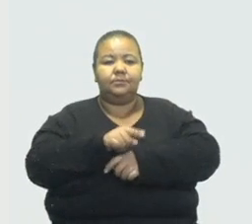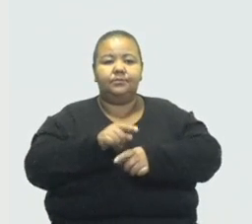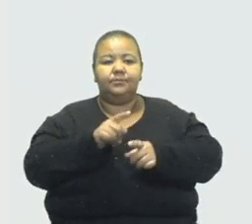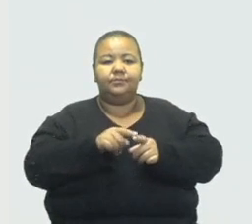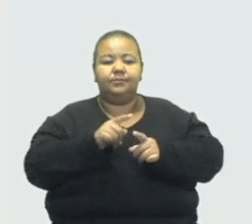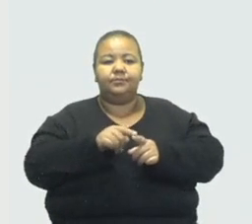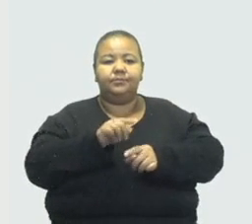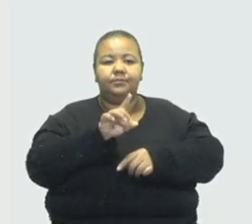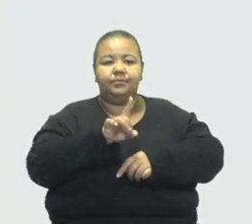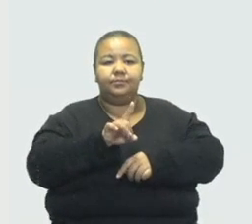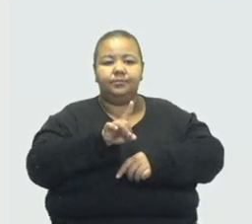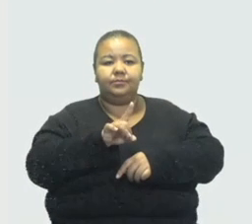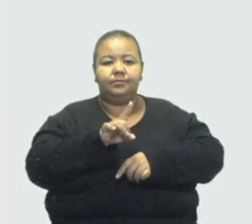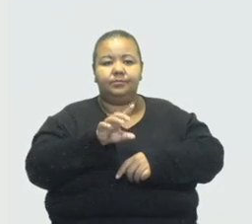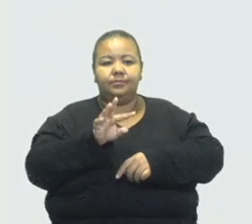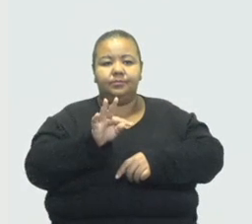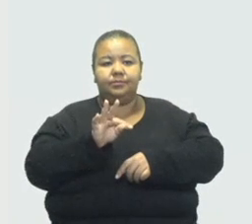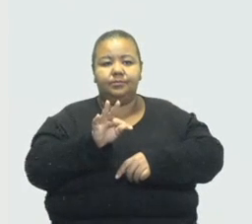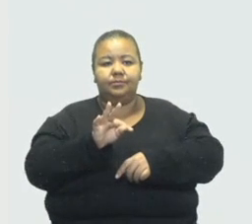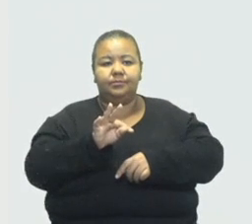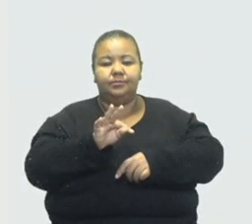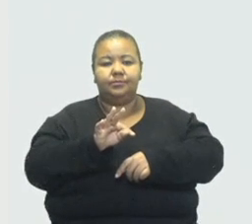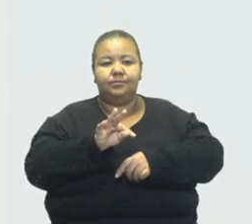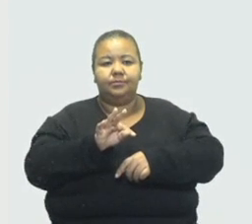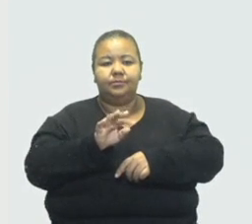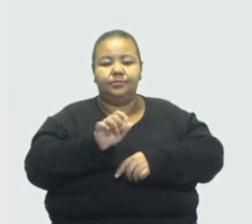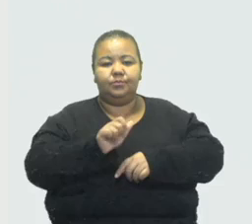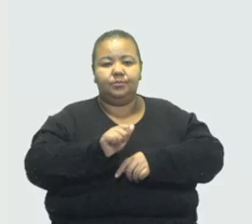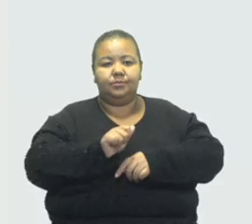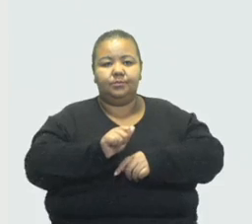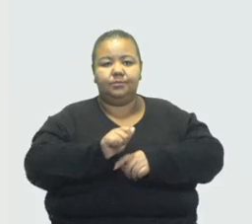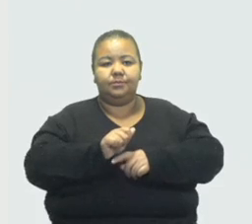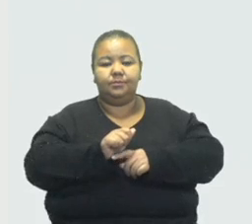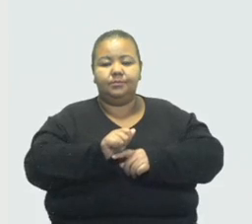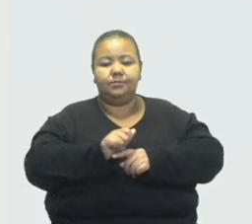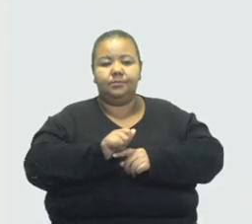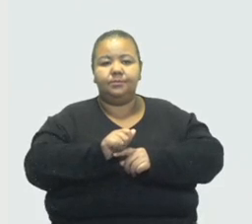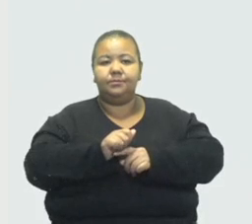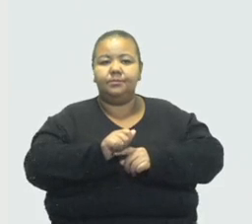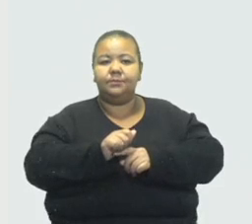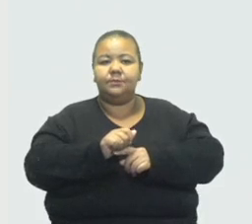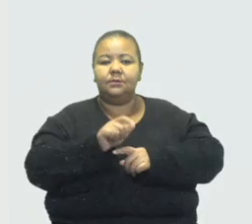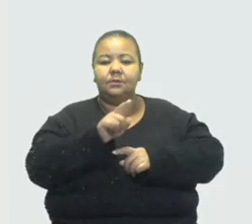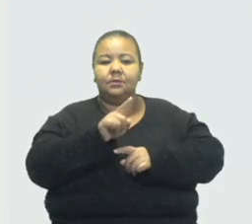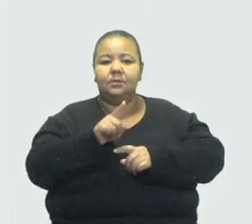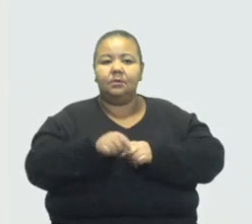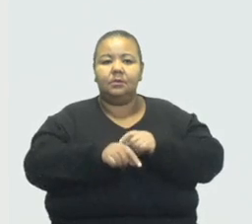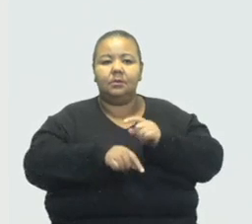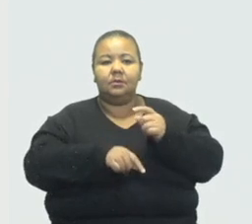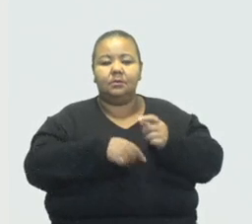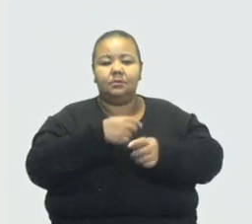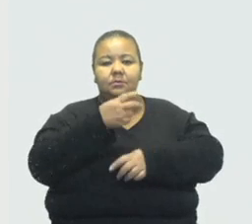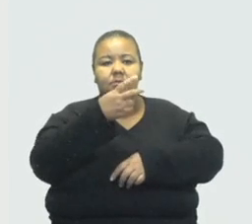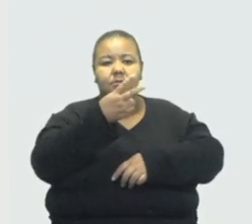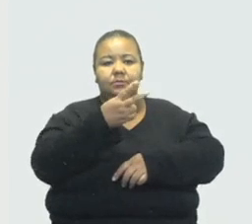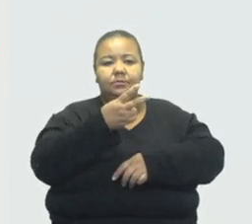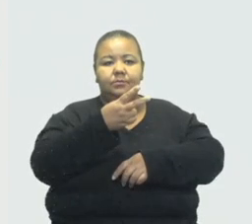o determinante da matriz A vai ser igual a